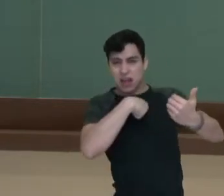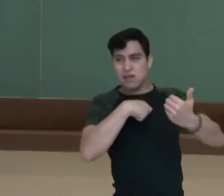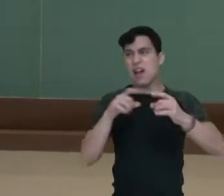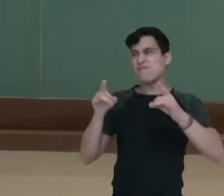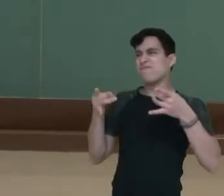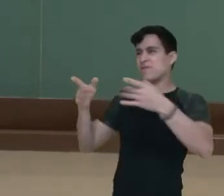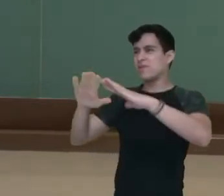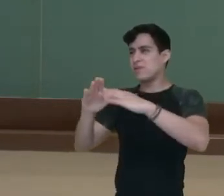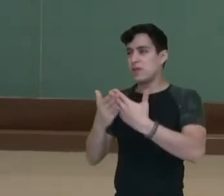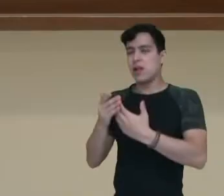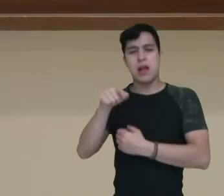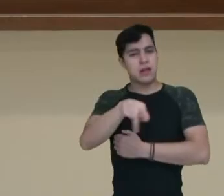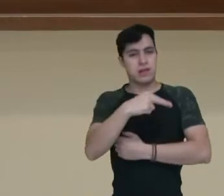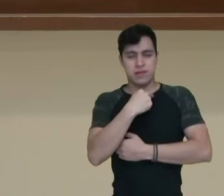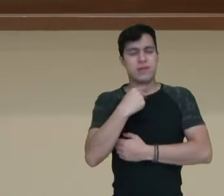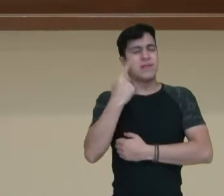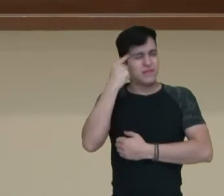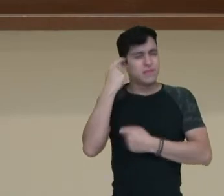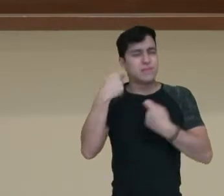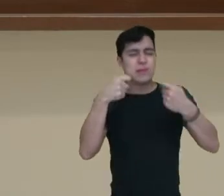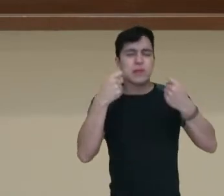ser analisado, tá?